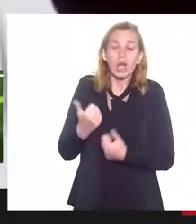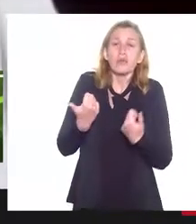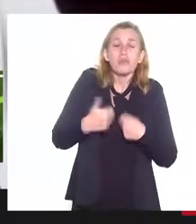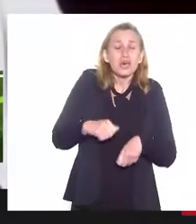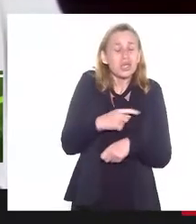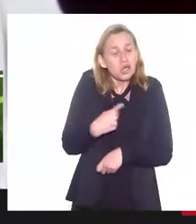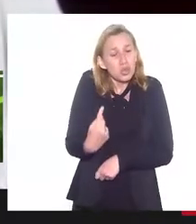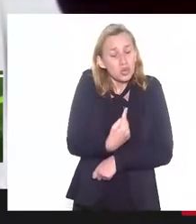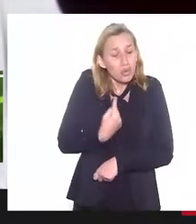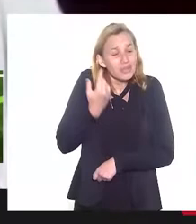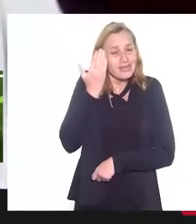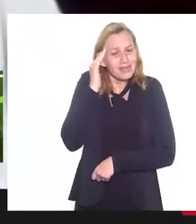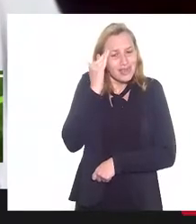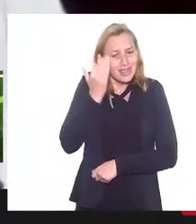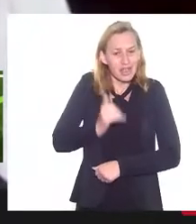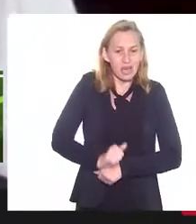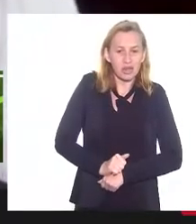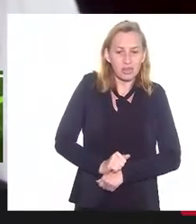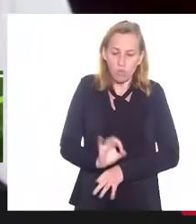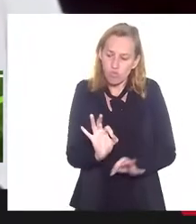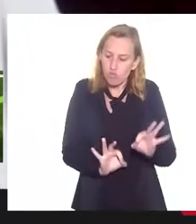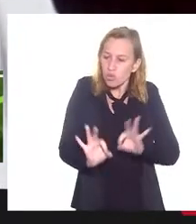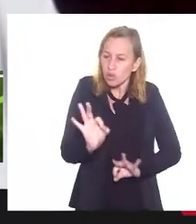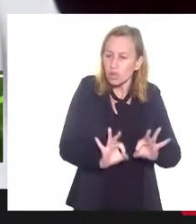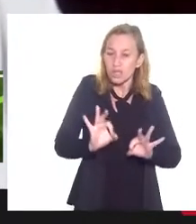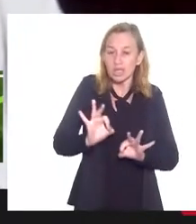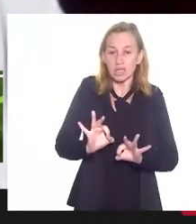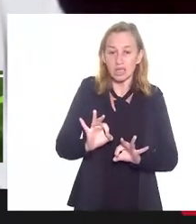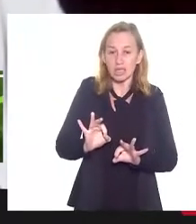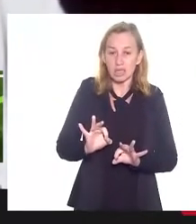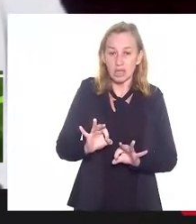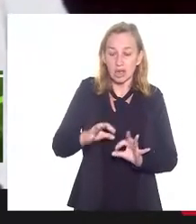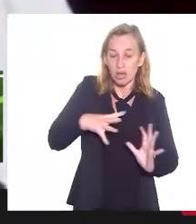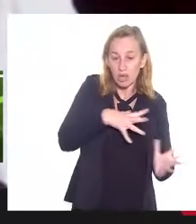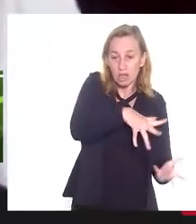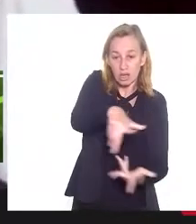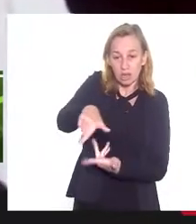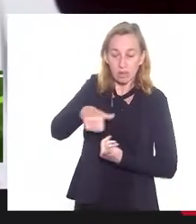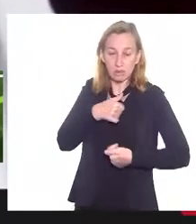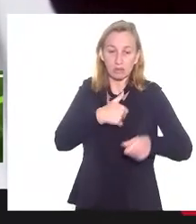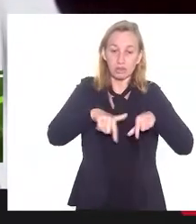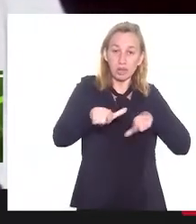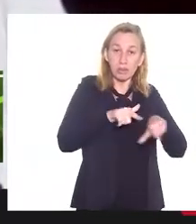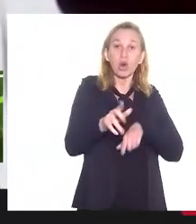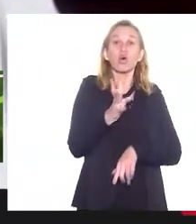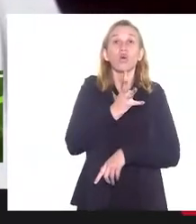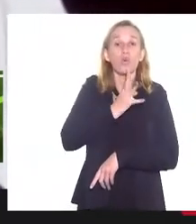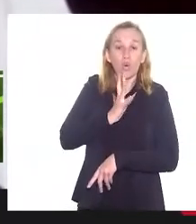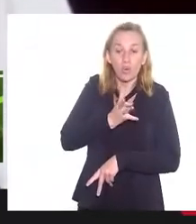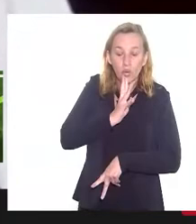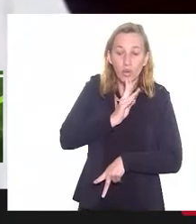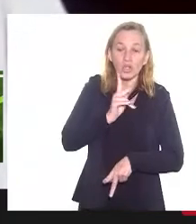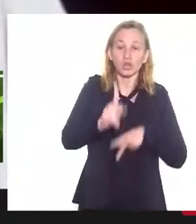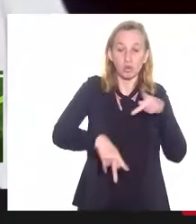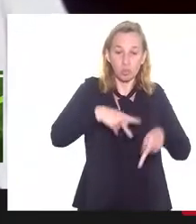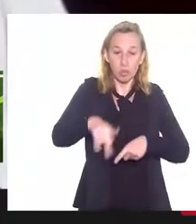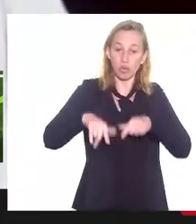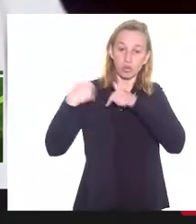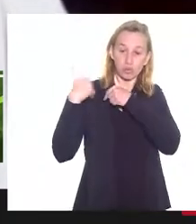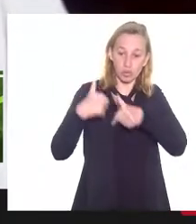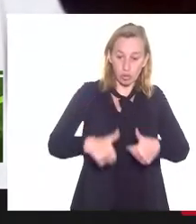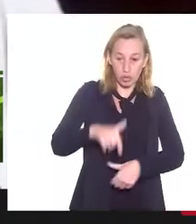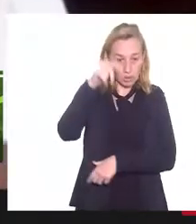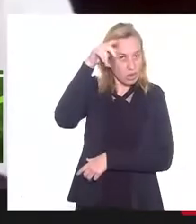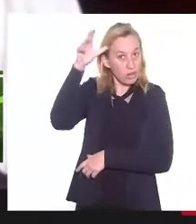entenda que a Organização Internacional do Trabalho reconhece povos tradicionais de